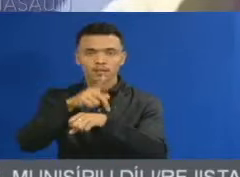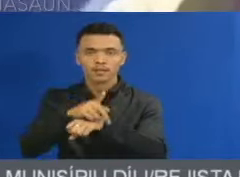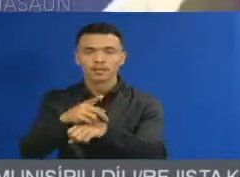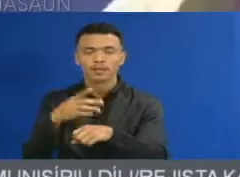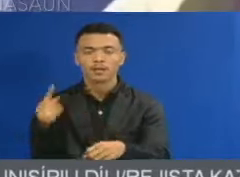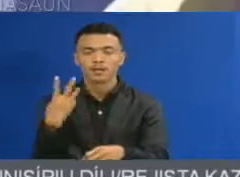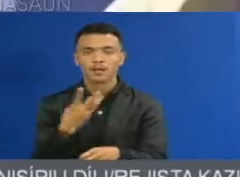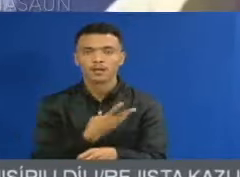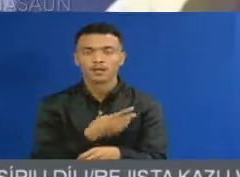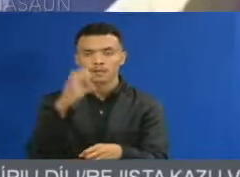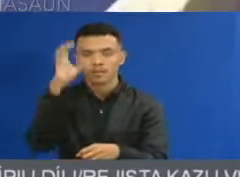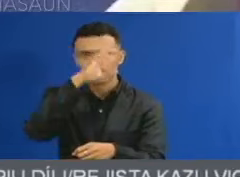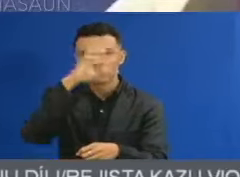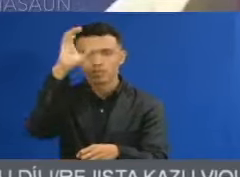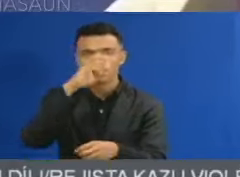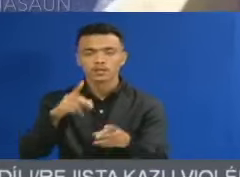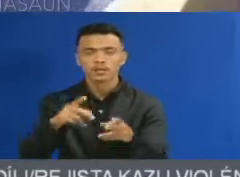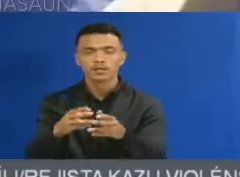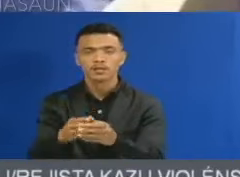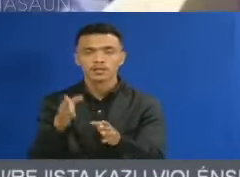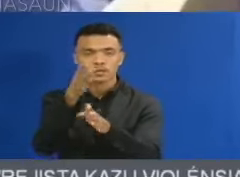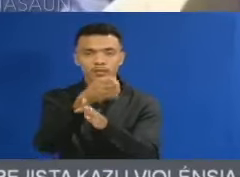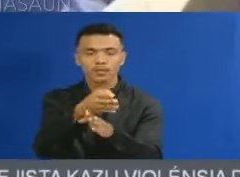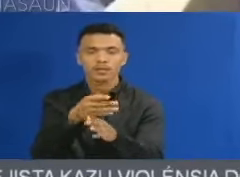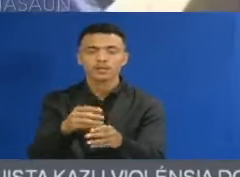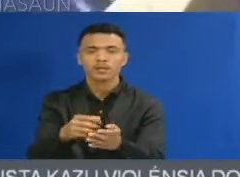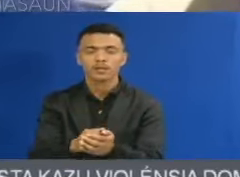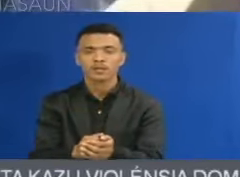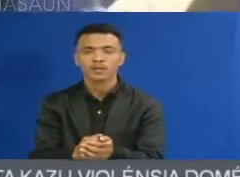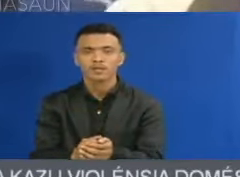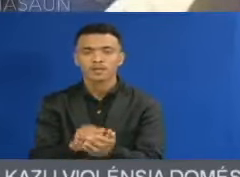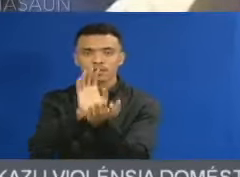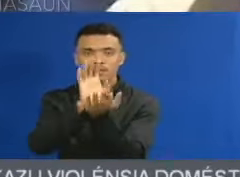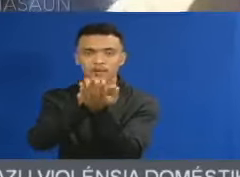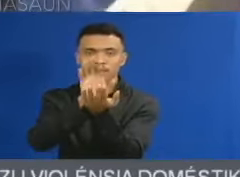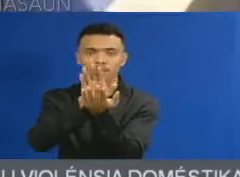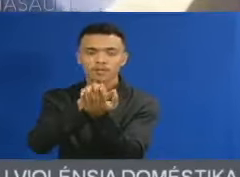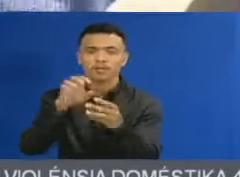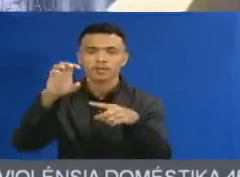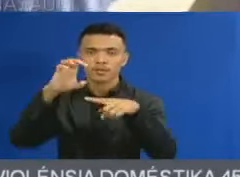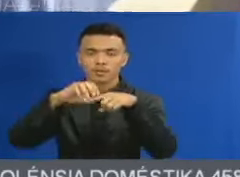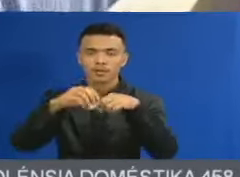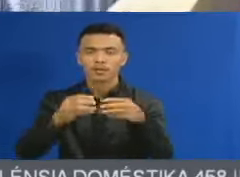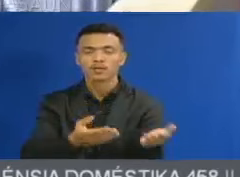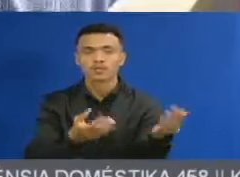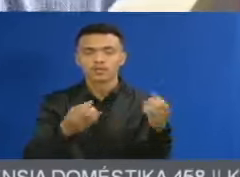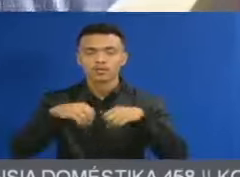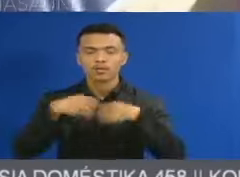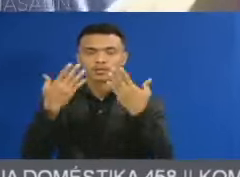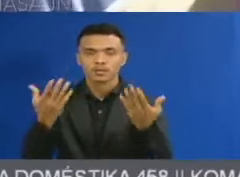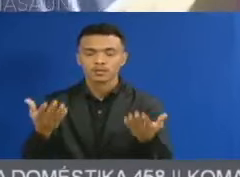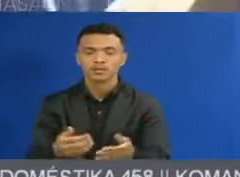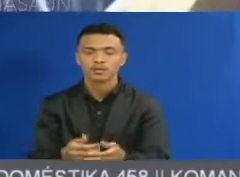Ami buka tuirit kolam ninin kita haloba, abo Nata tiama kasai mai liur ka o